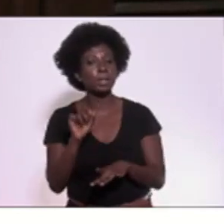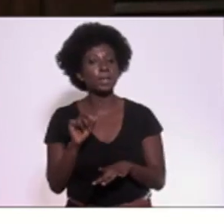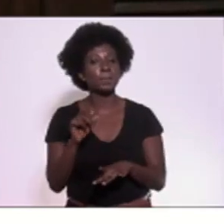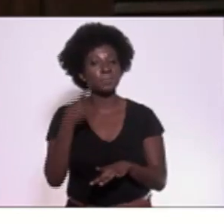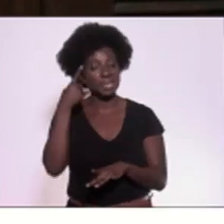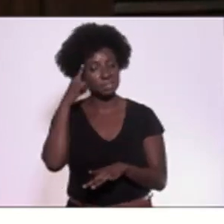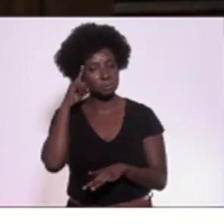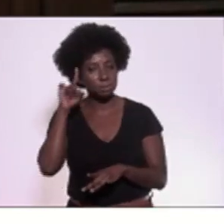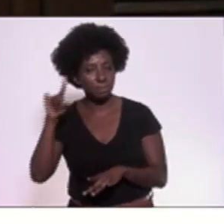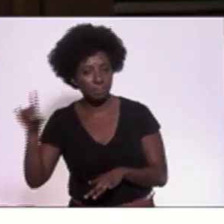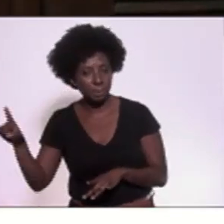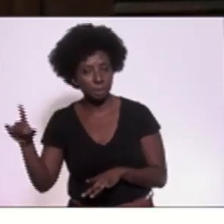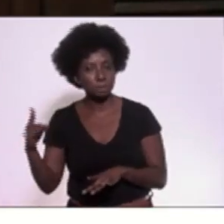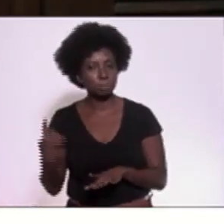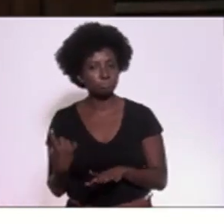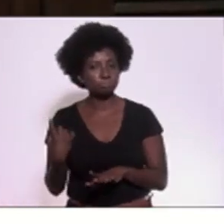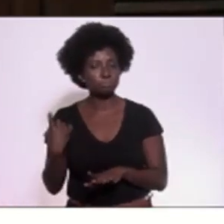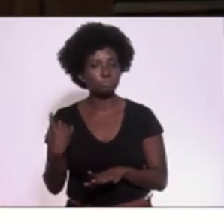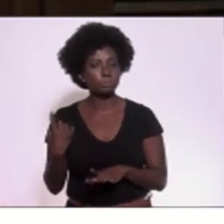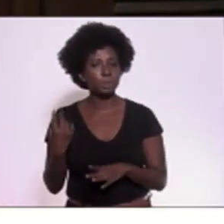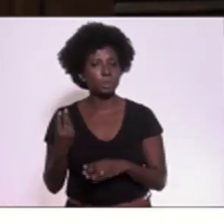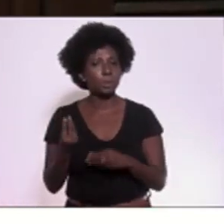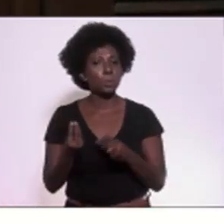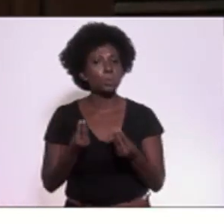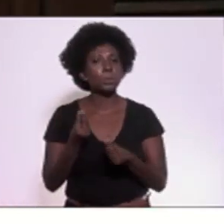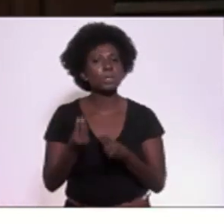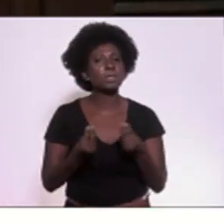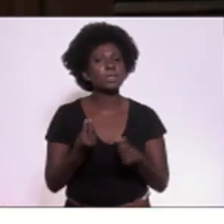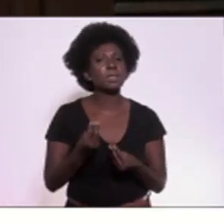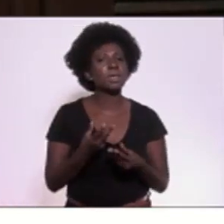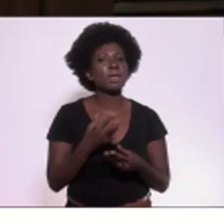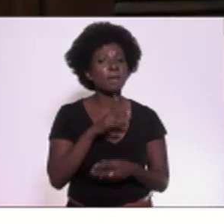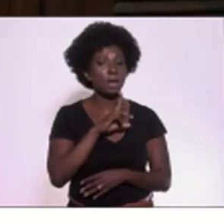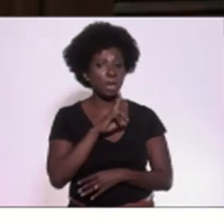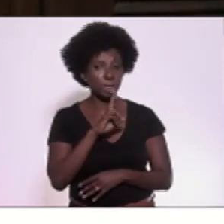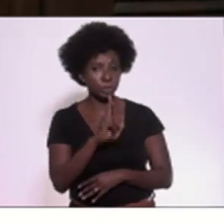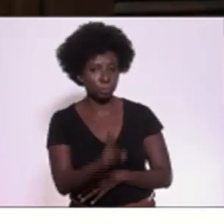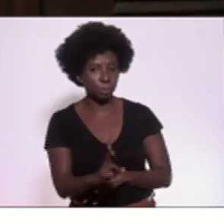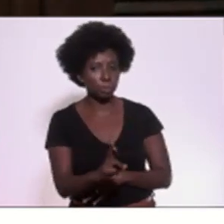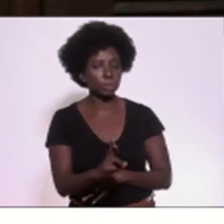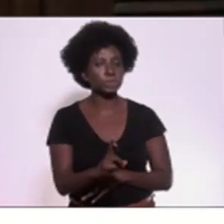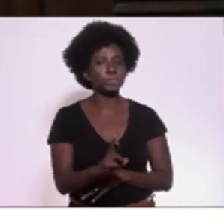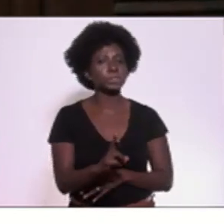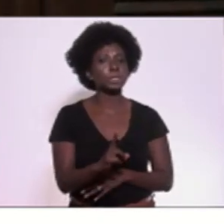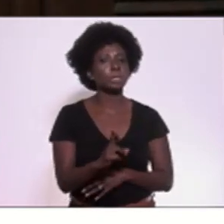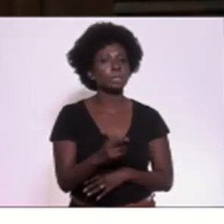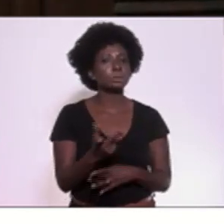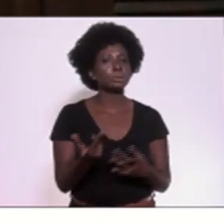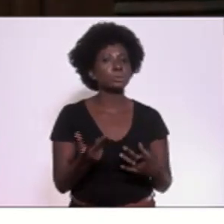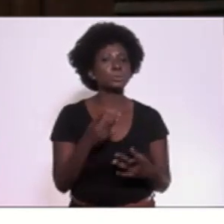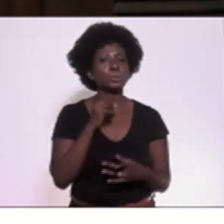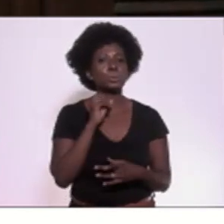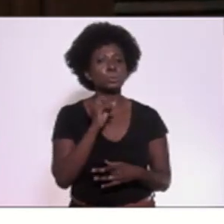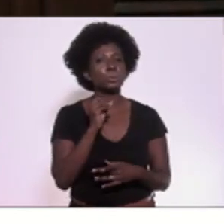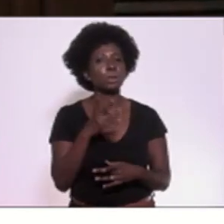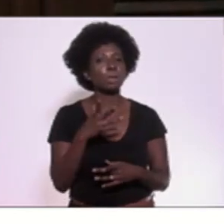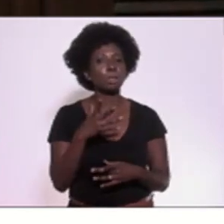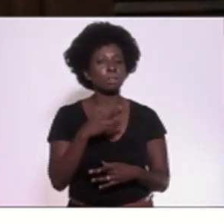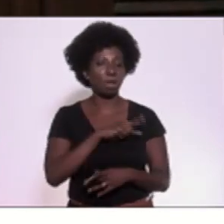que passou, o que são o resultado do fundamentalismo, do fanatismo